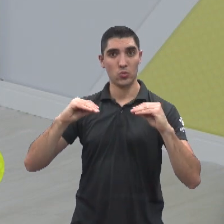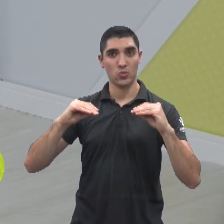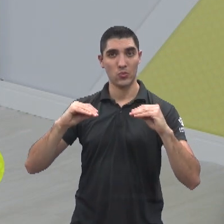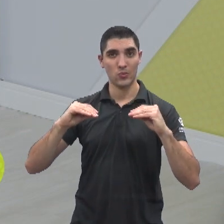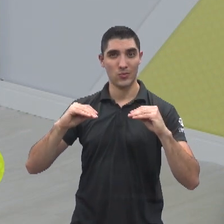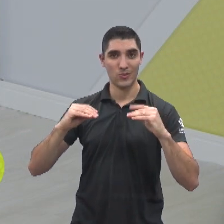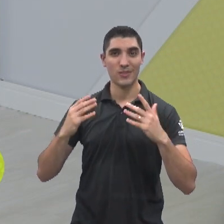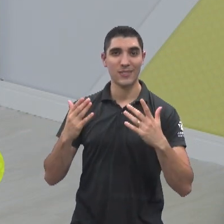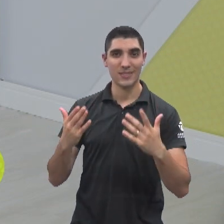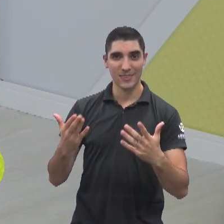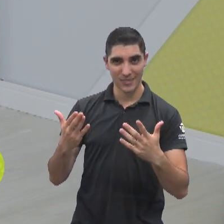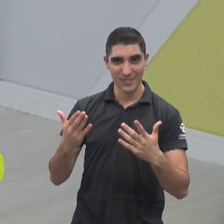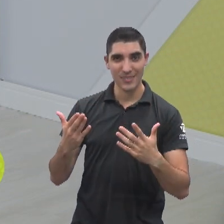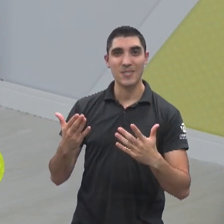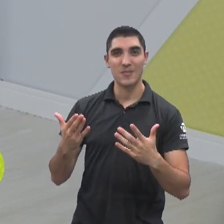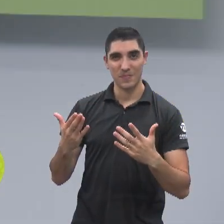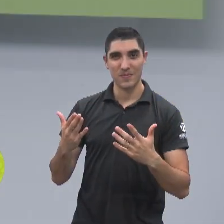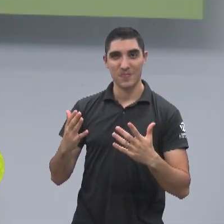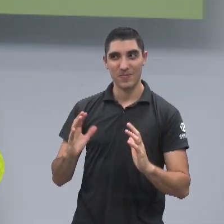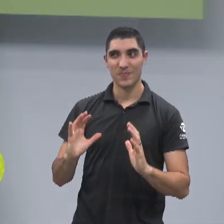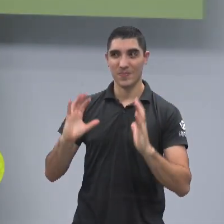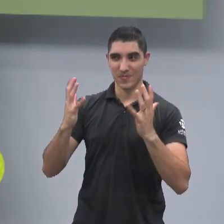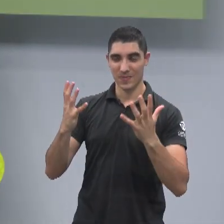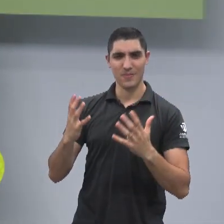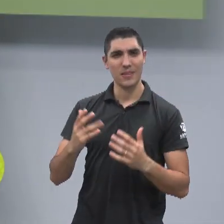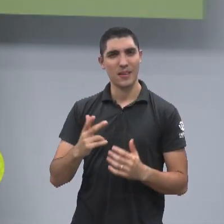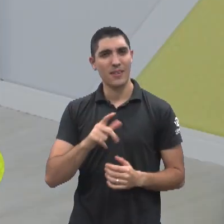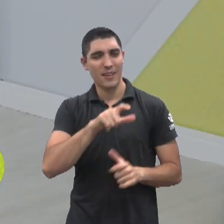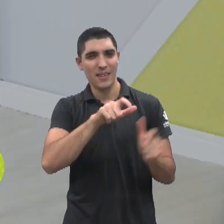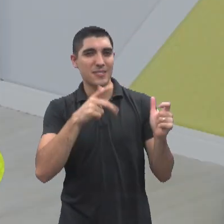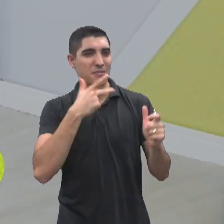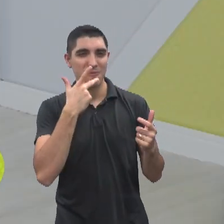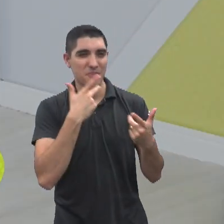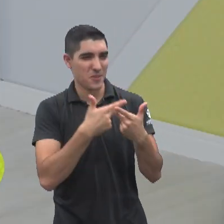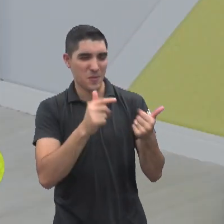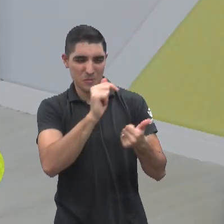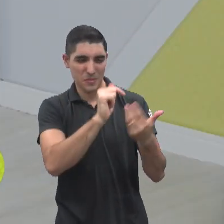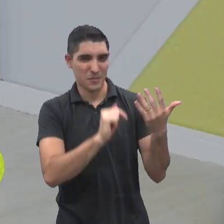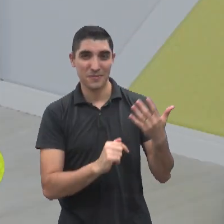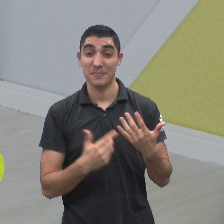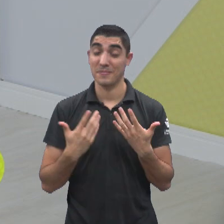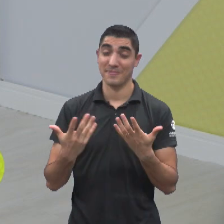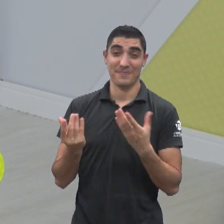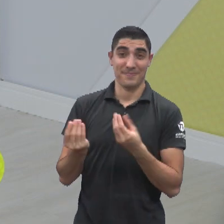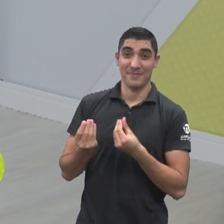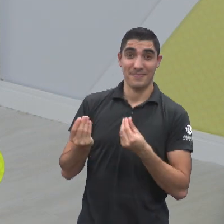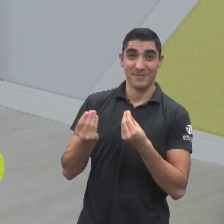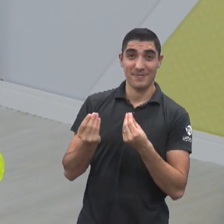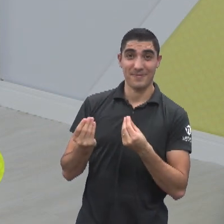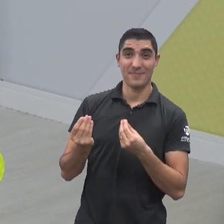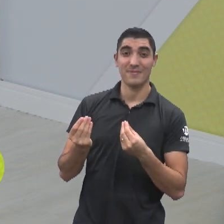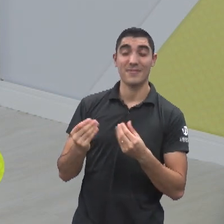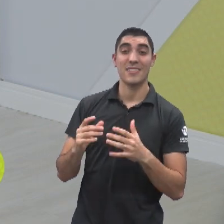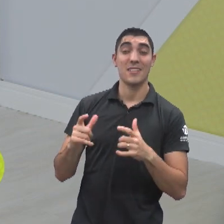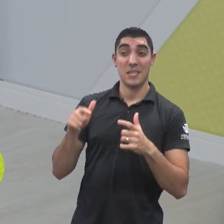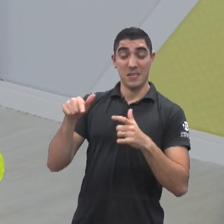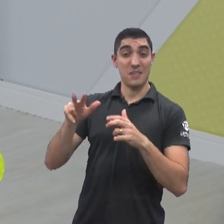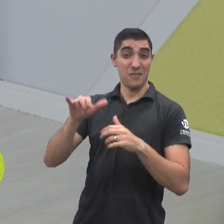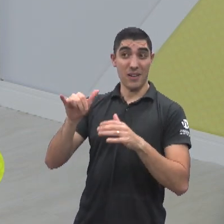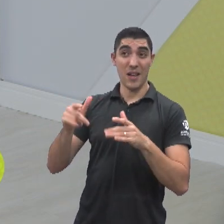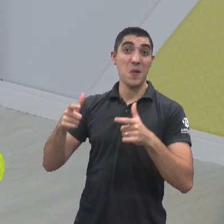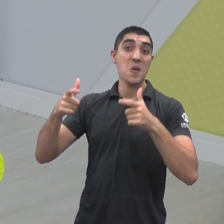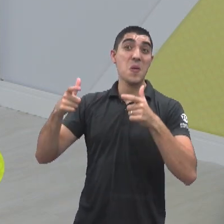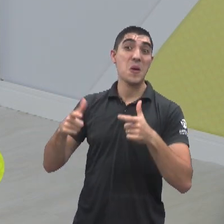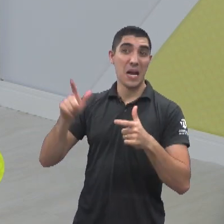Que beleza. A doutora Abobrinha ir lá. Que beleza. Vai virar prédio lá onde é o nosso